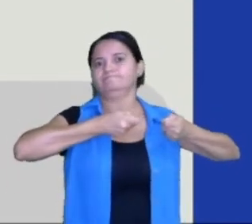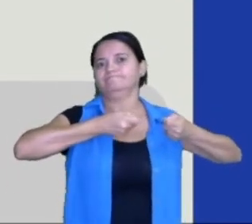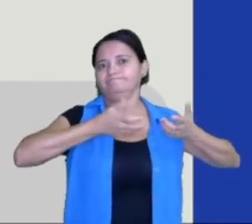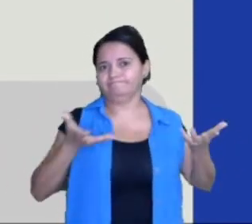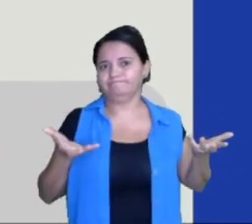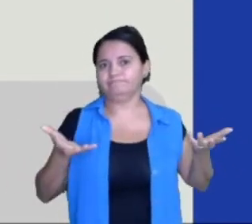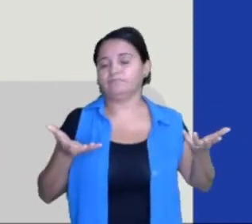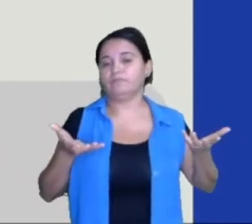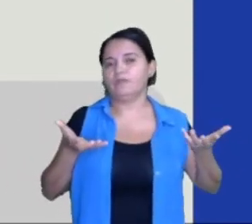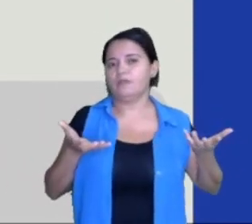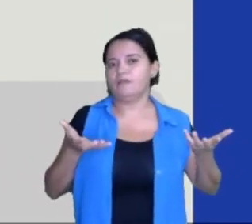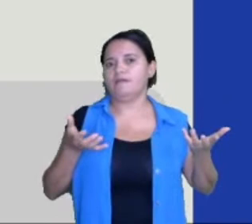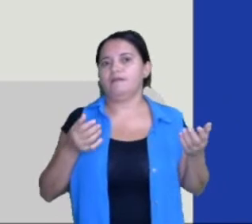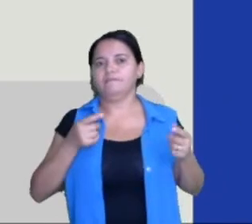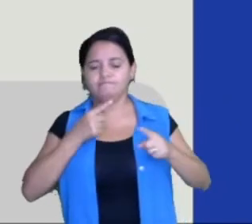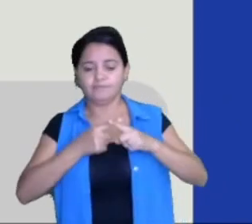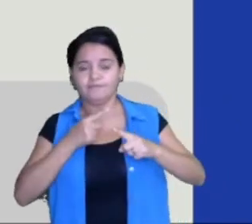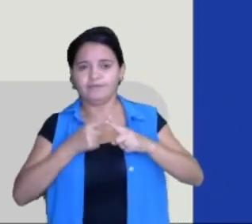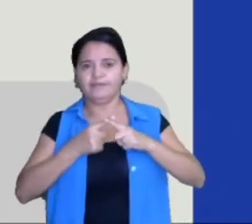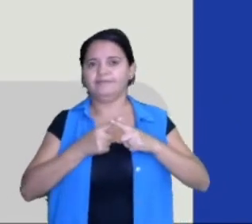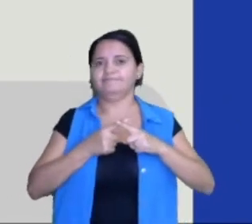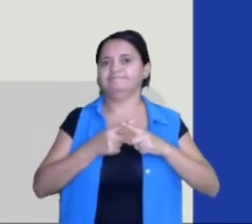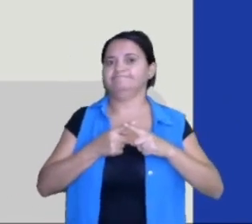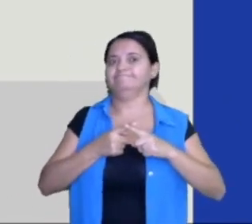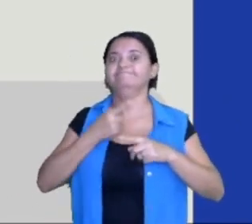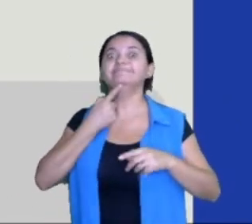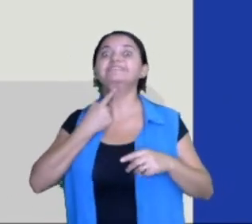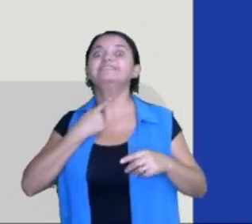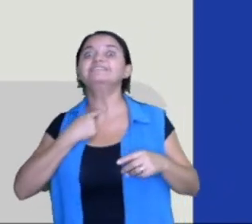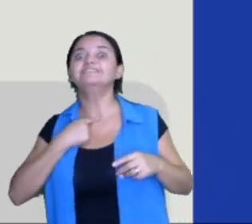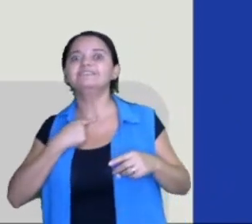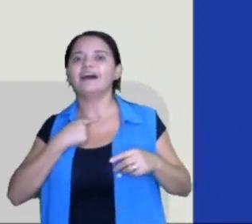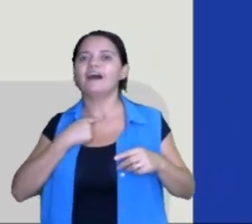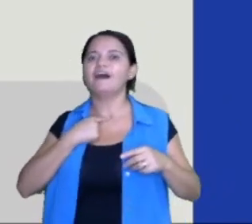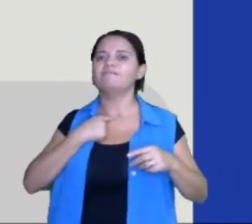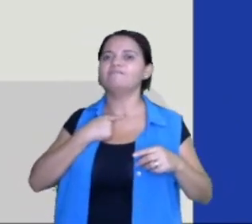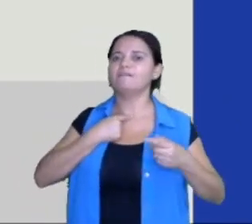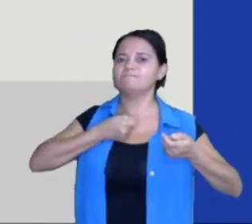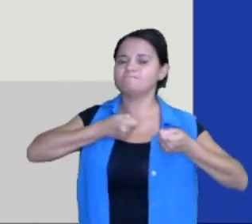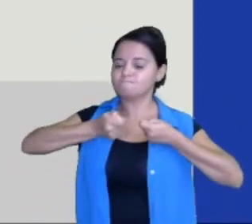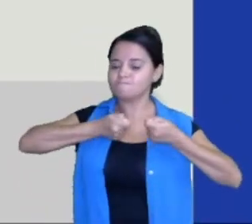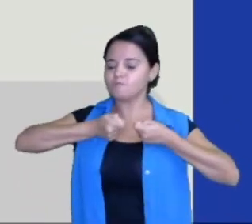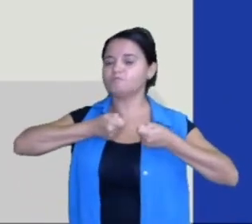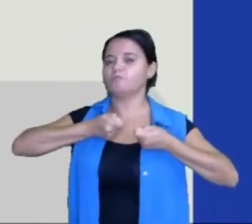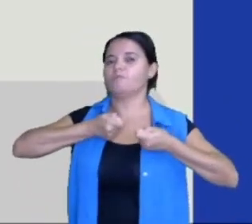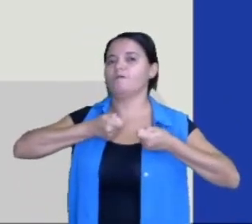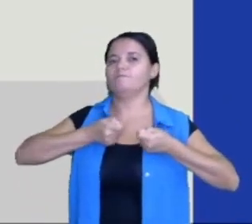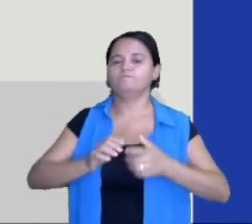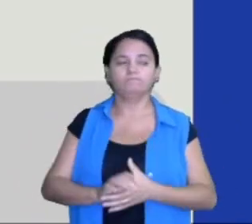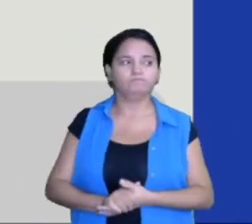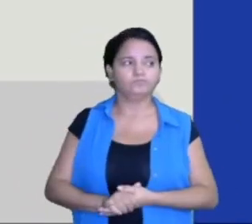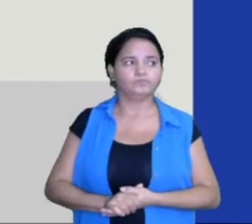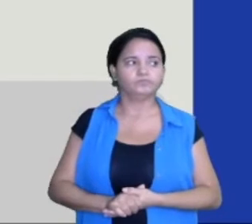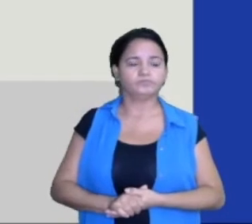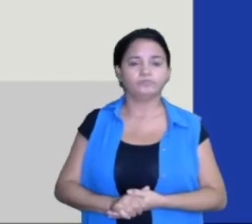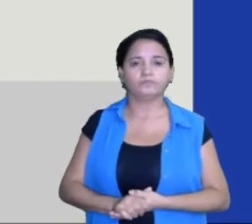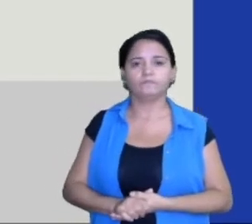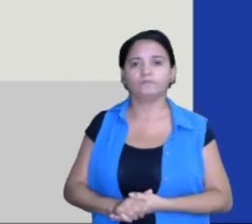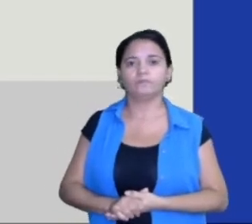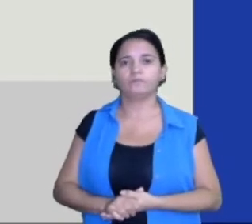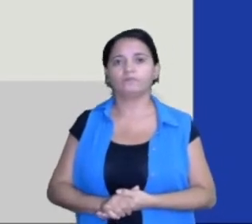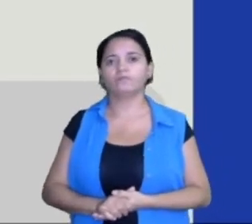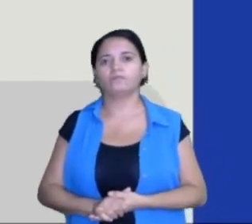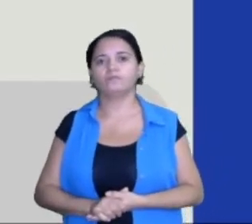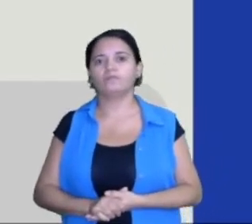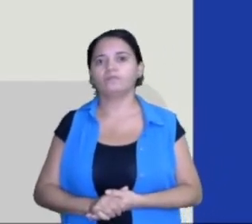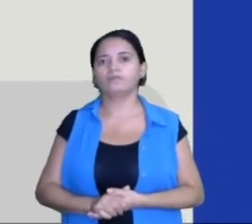metrópole, aquela que controlava, né, de várias formas as colônias. Na segunda metade